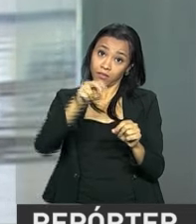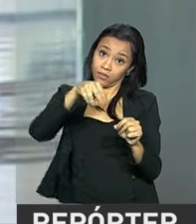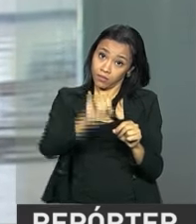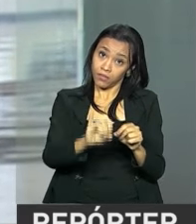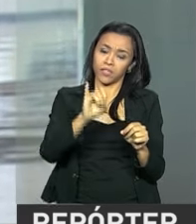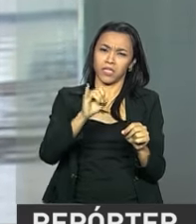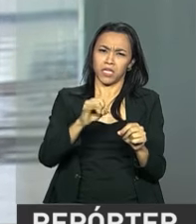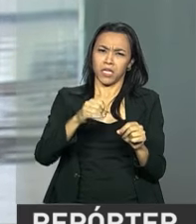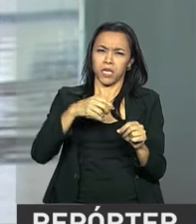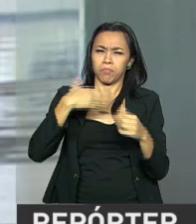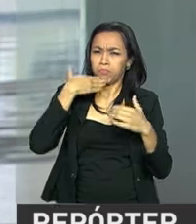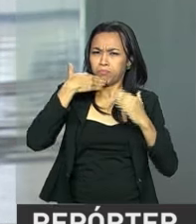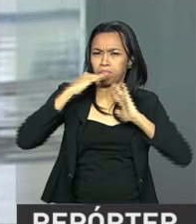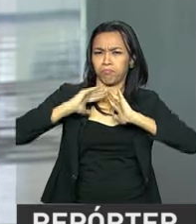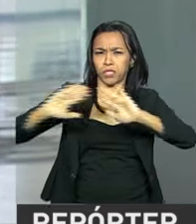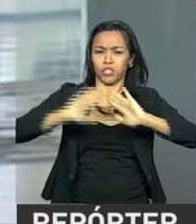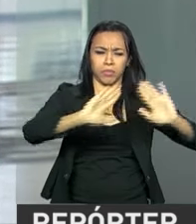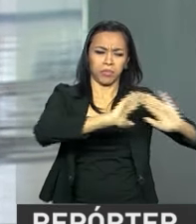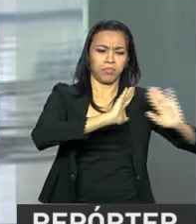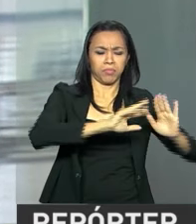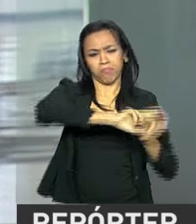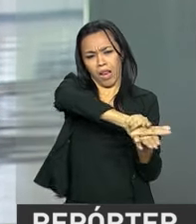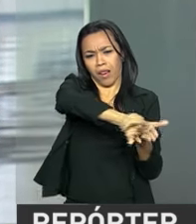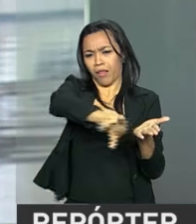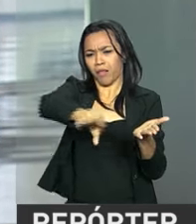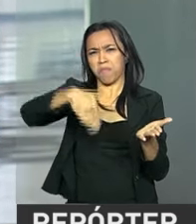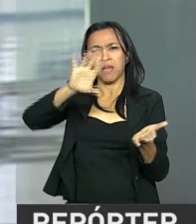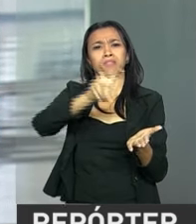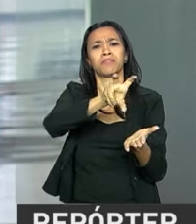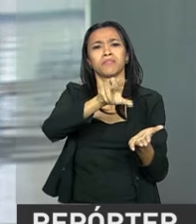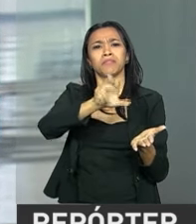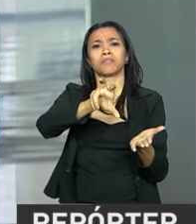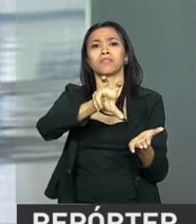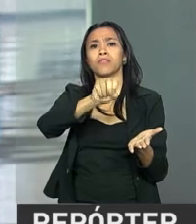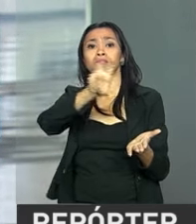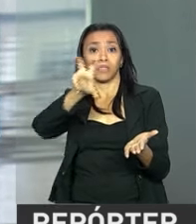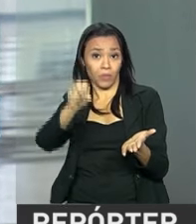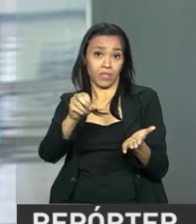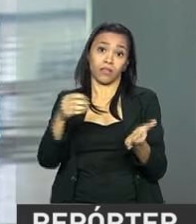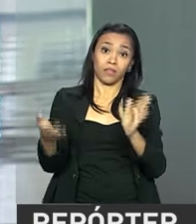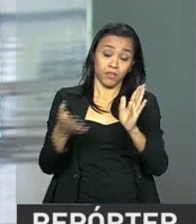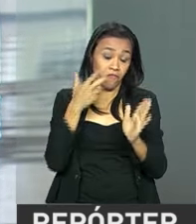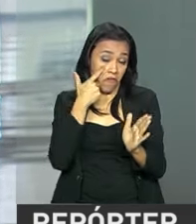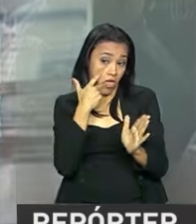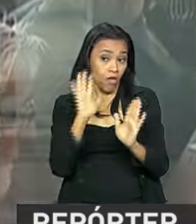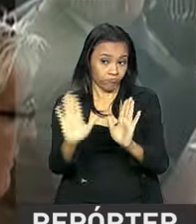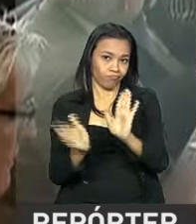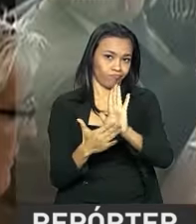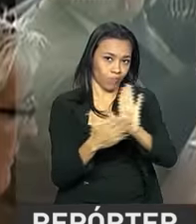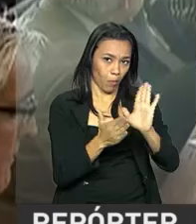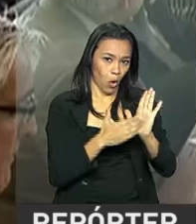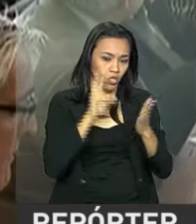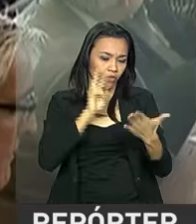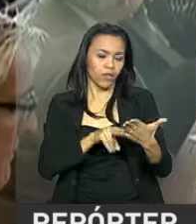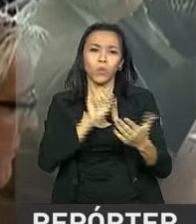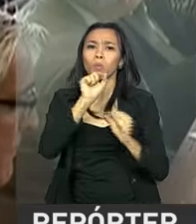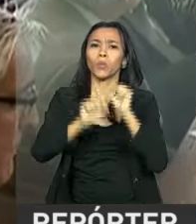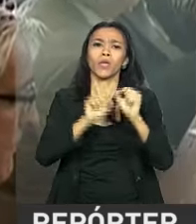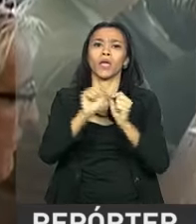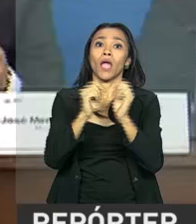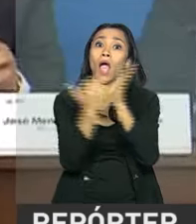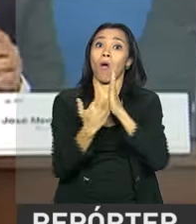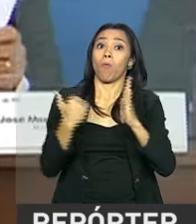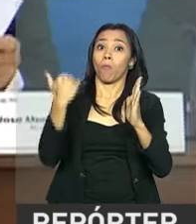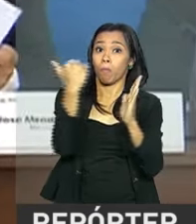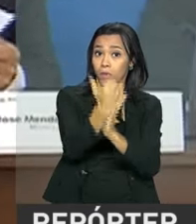de 150 executivos e prometeu estudar as propostas. Entre os pedidos está o aumento do financiamento à